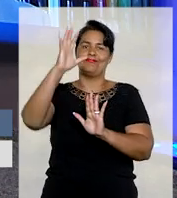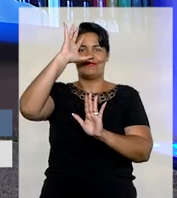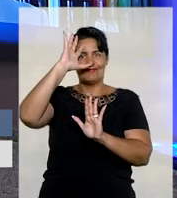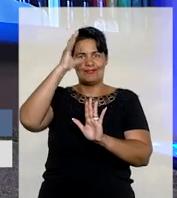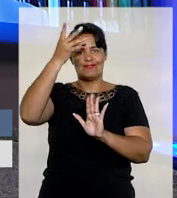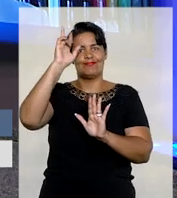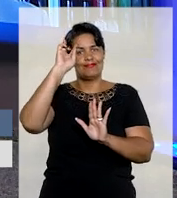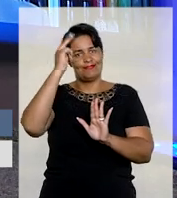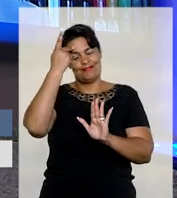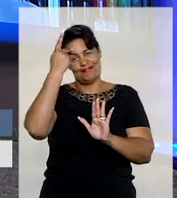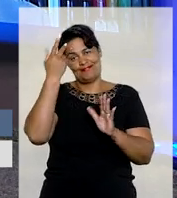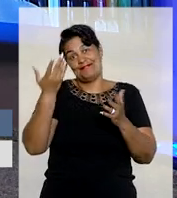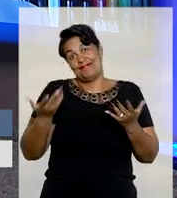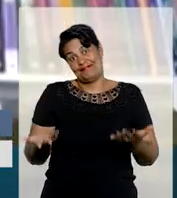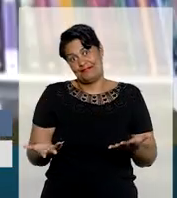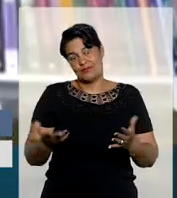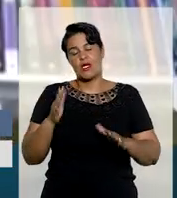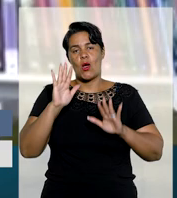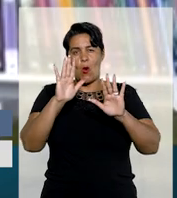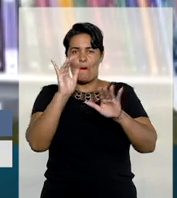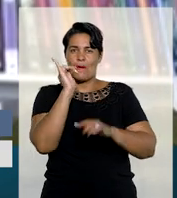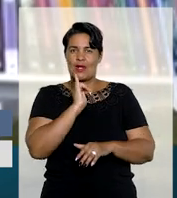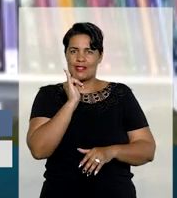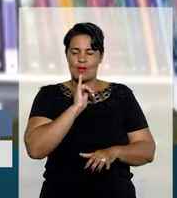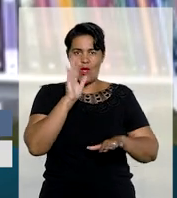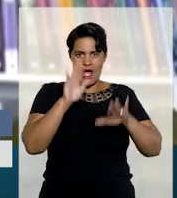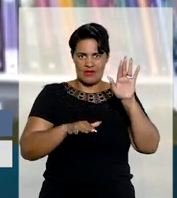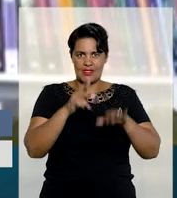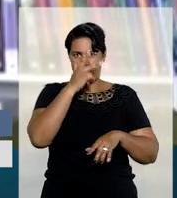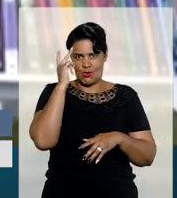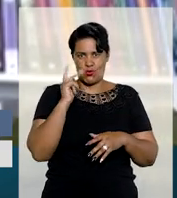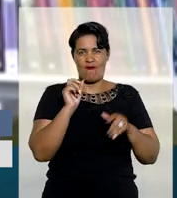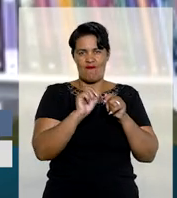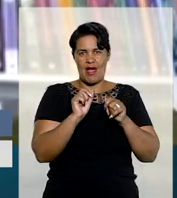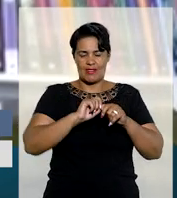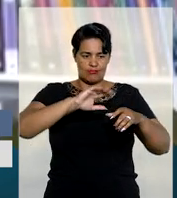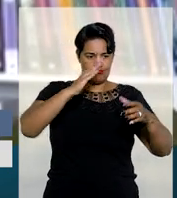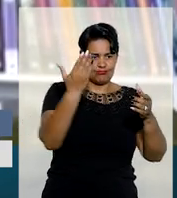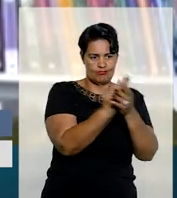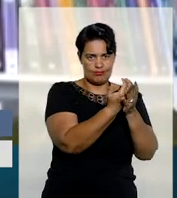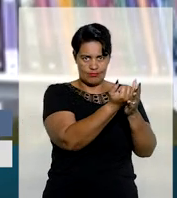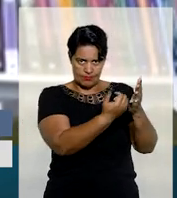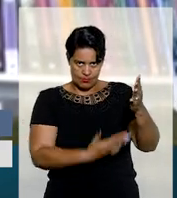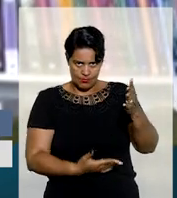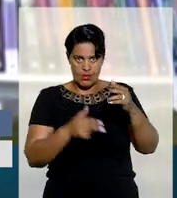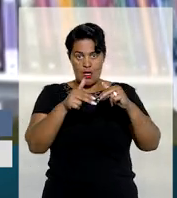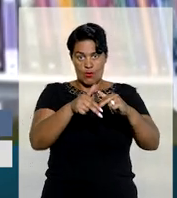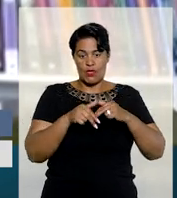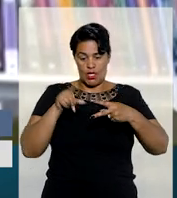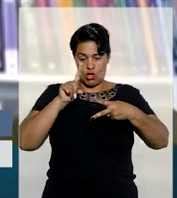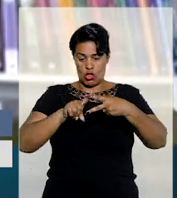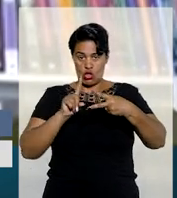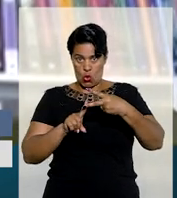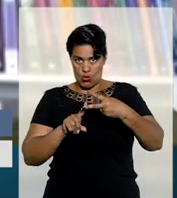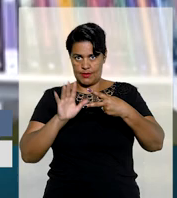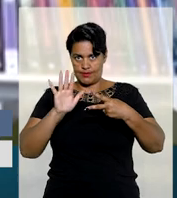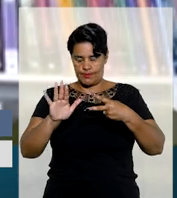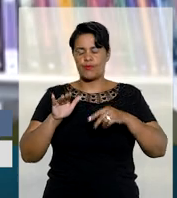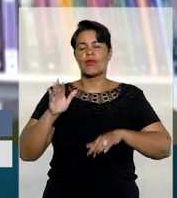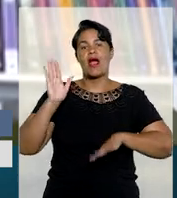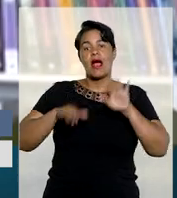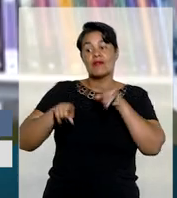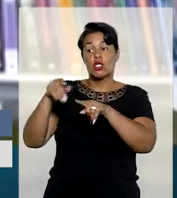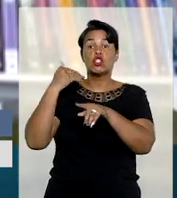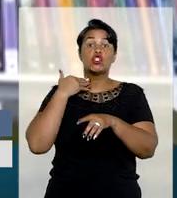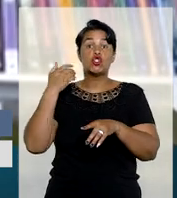decisão. Então, imagine a seguinte situação. A parte formula um determinado pedido com base em dois fundamentos. E o juiz acaba